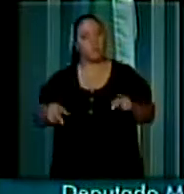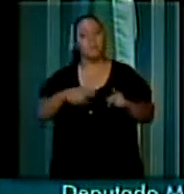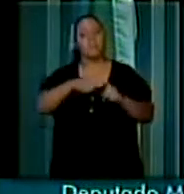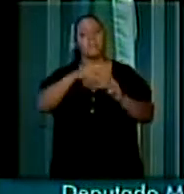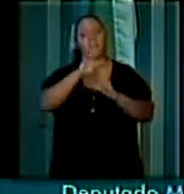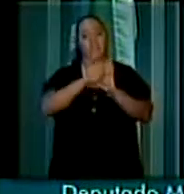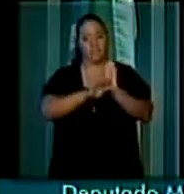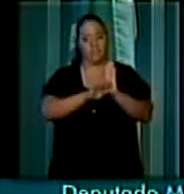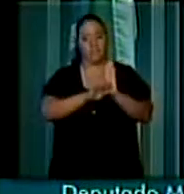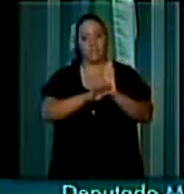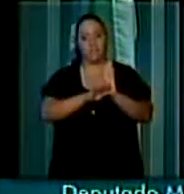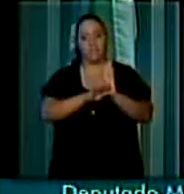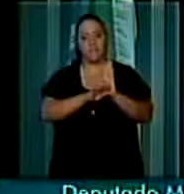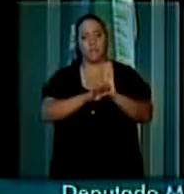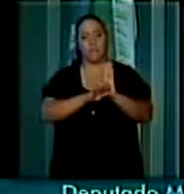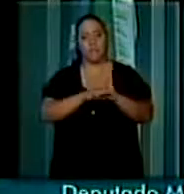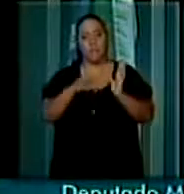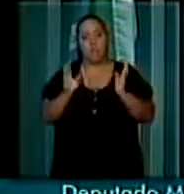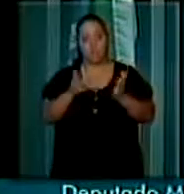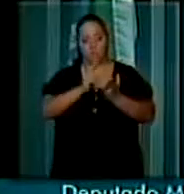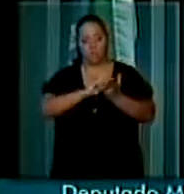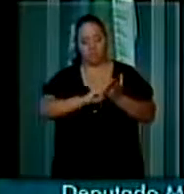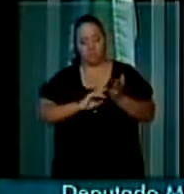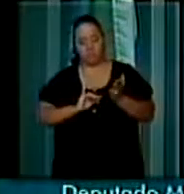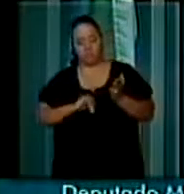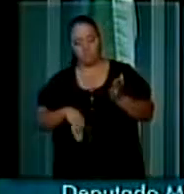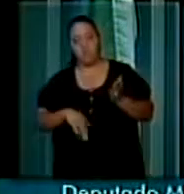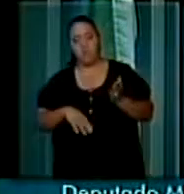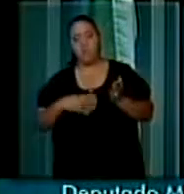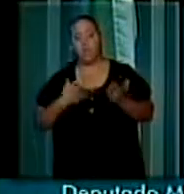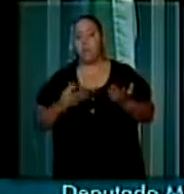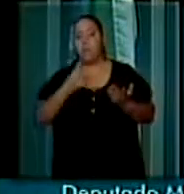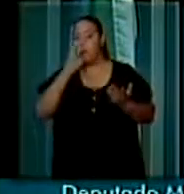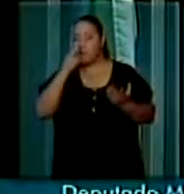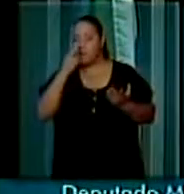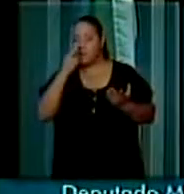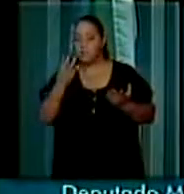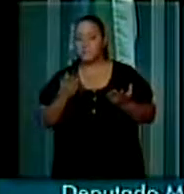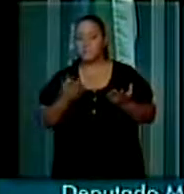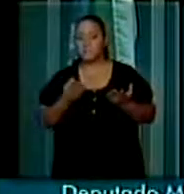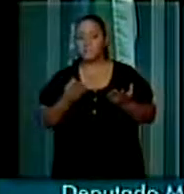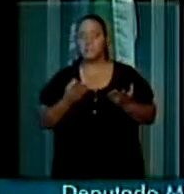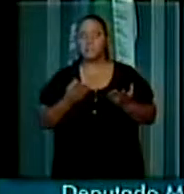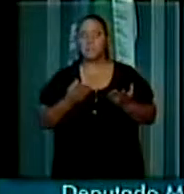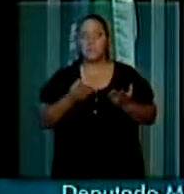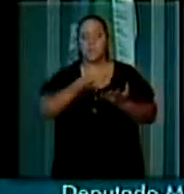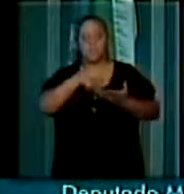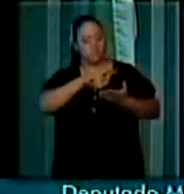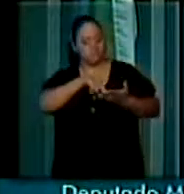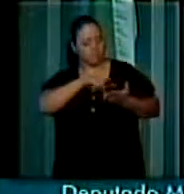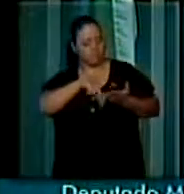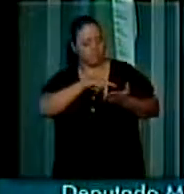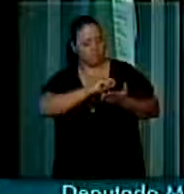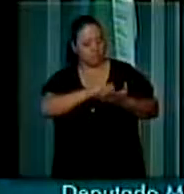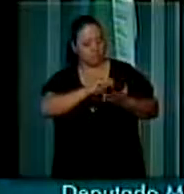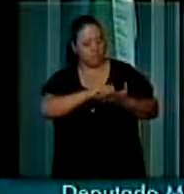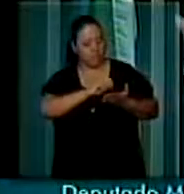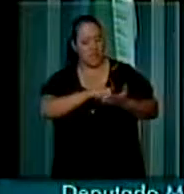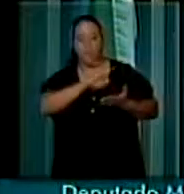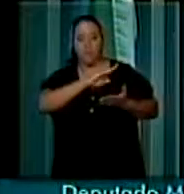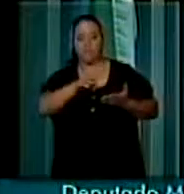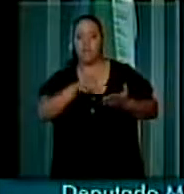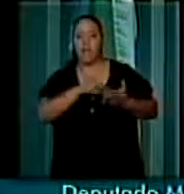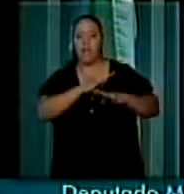texto final tirou ou espantou, exorcizou uma série de fantasmas